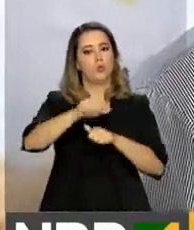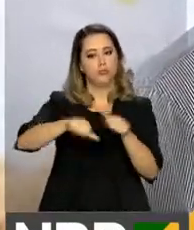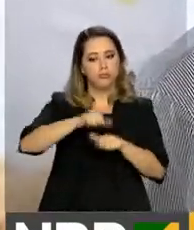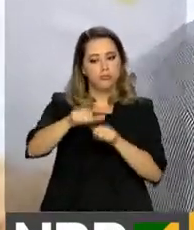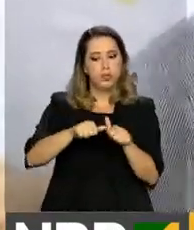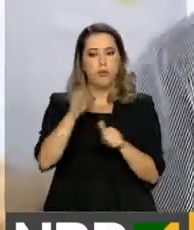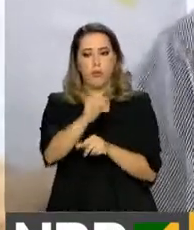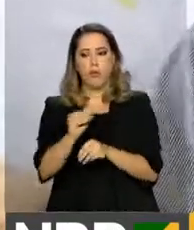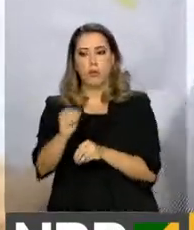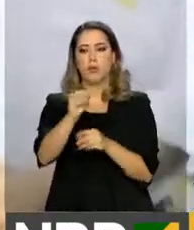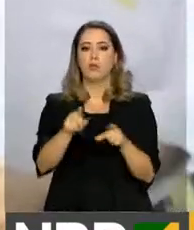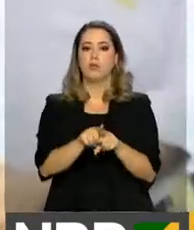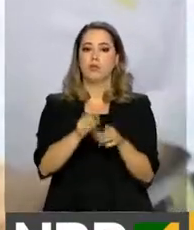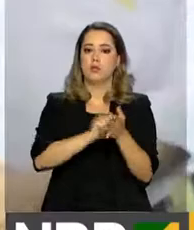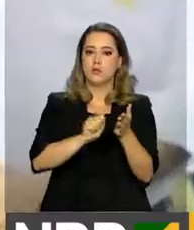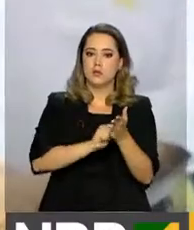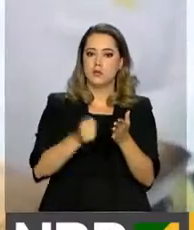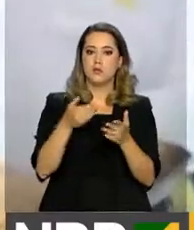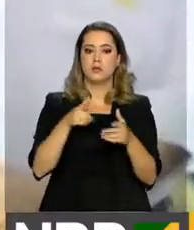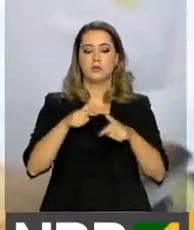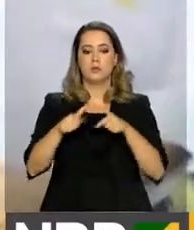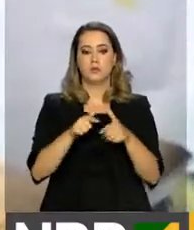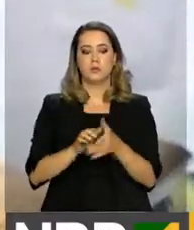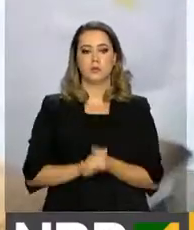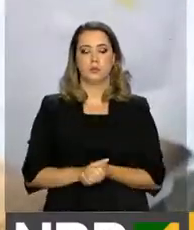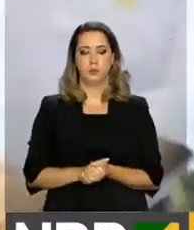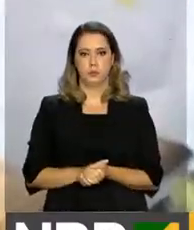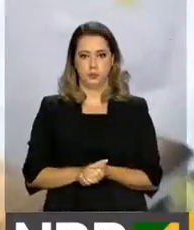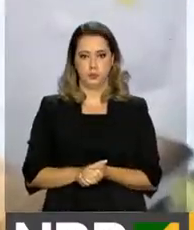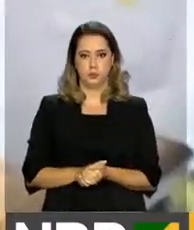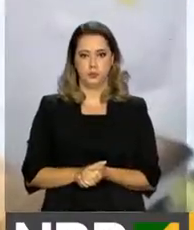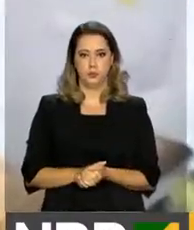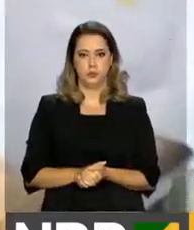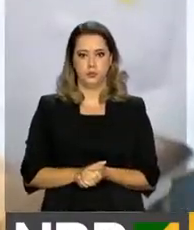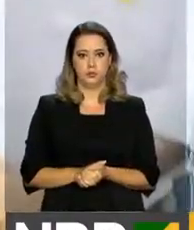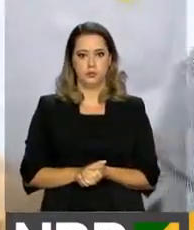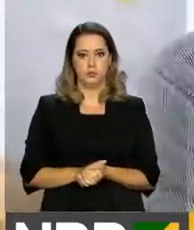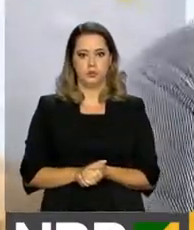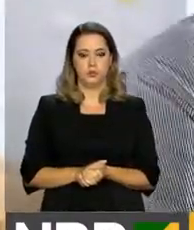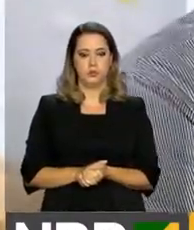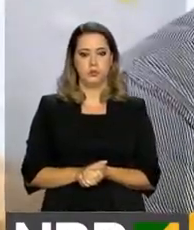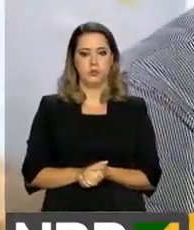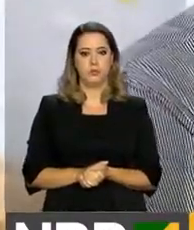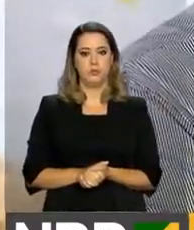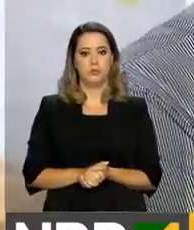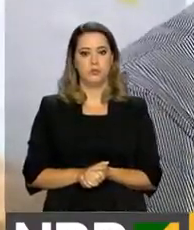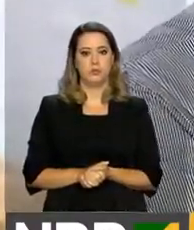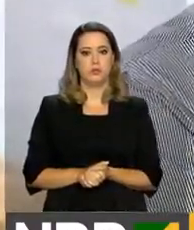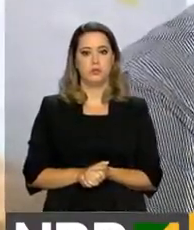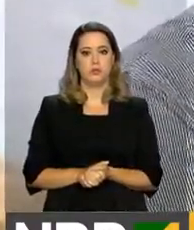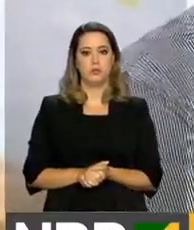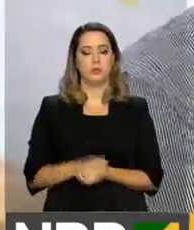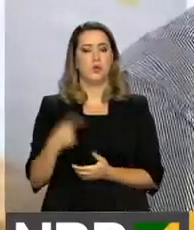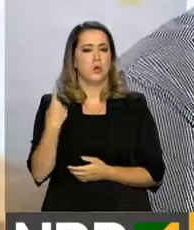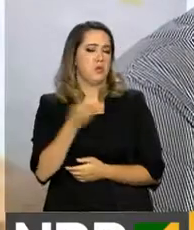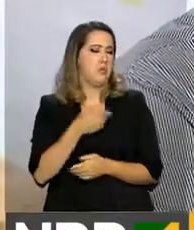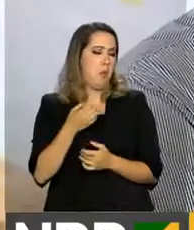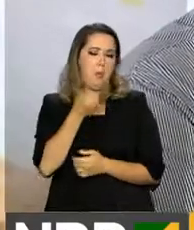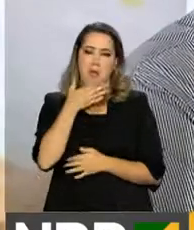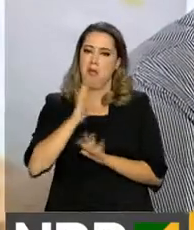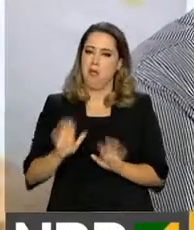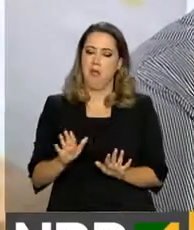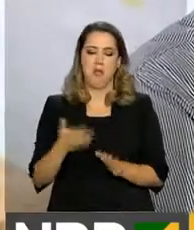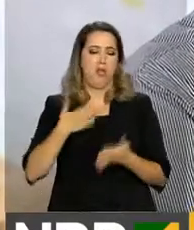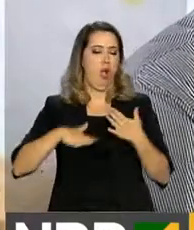para assinar esses atos. Presidente, a relação com o presidente da Câmara, Rodrigo Maia, já melhorou essa relação? Muito bem,